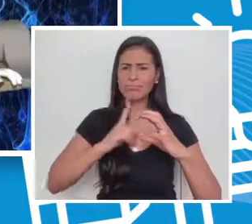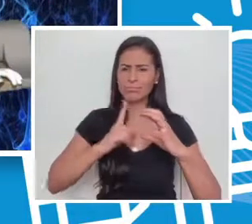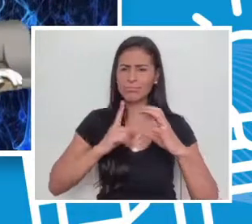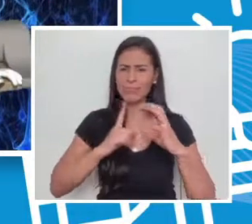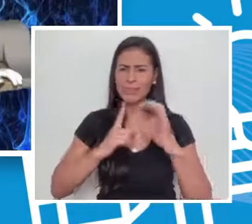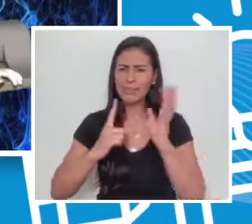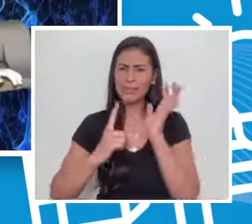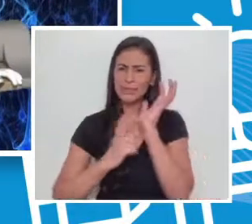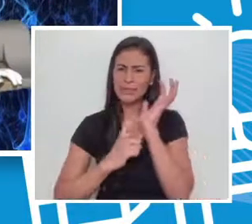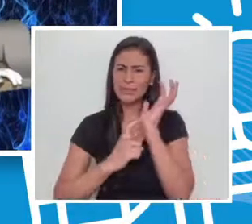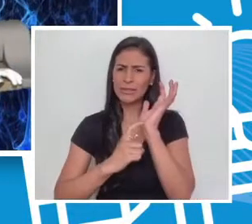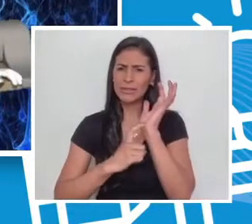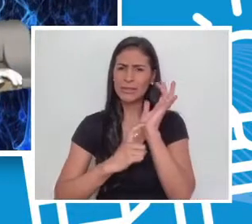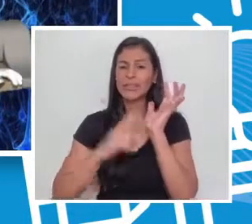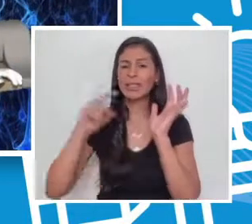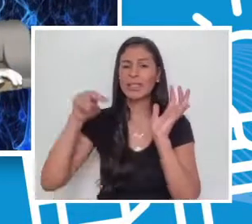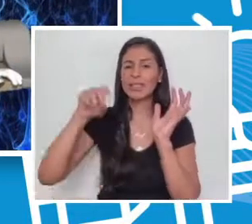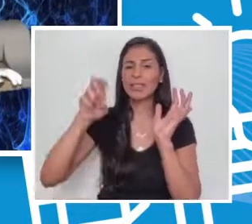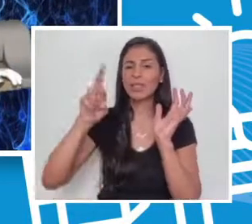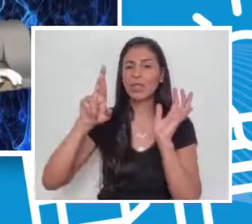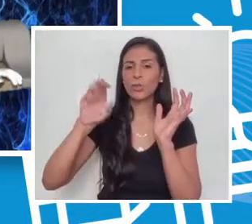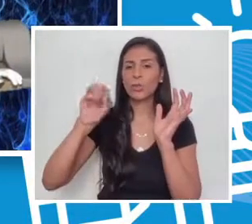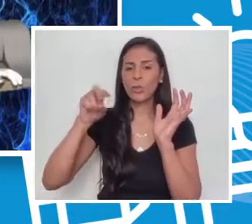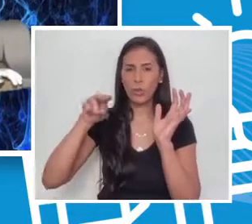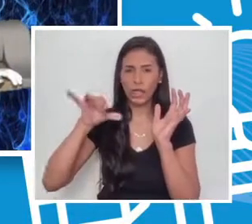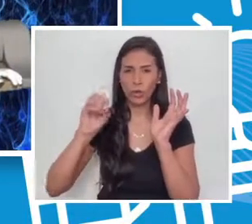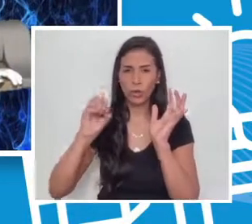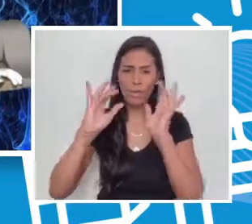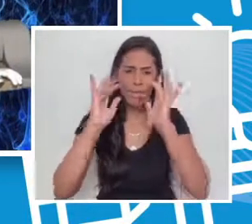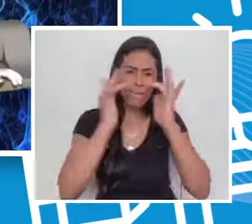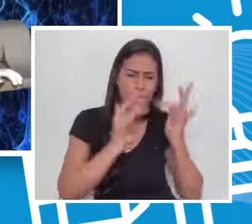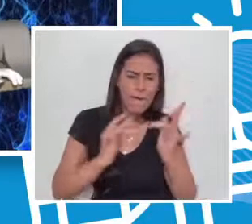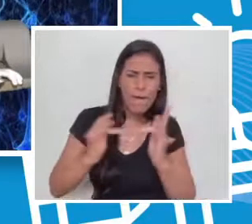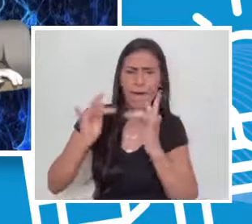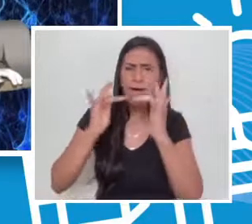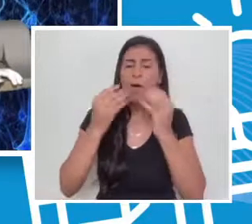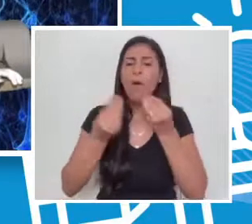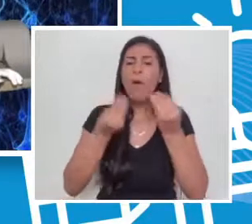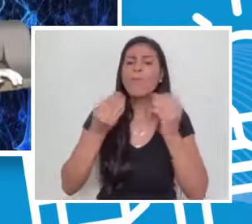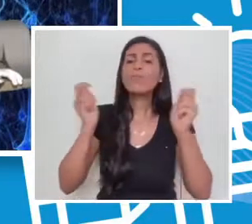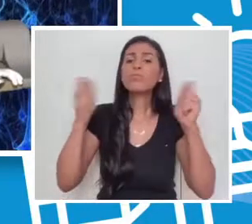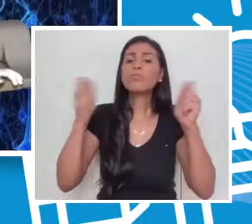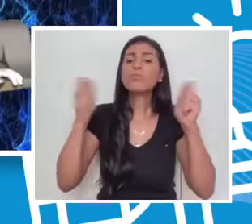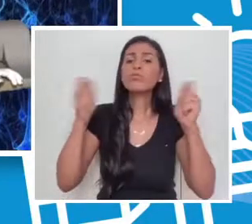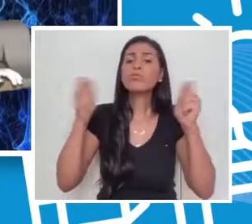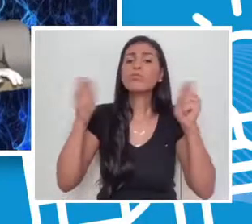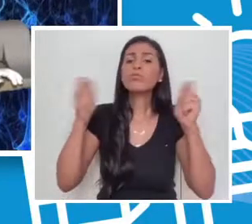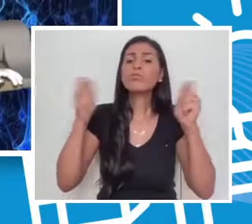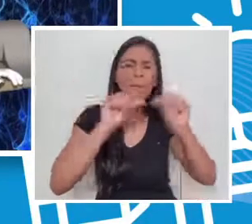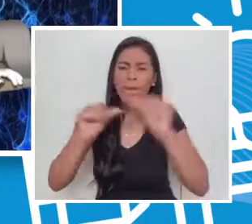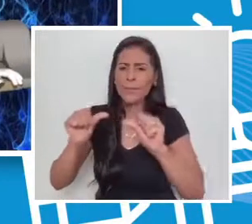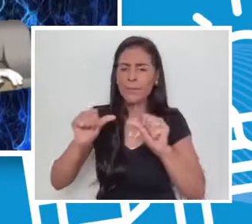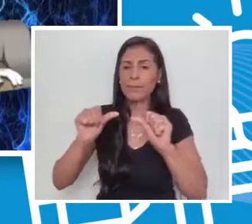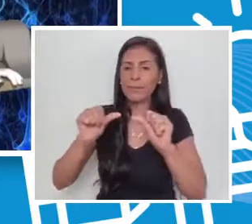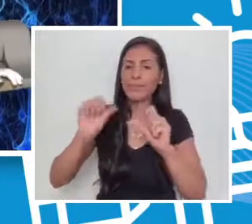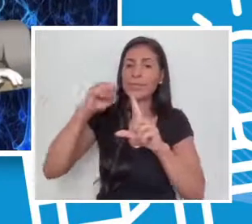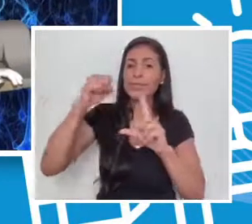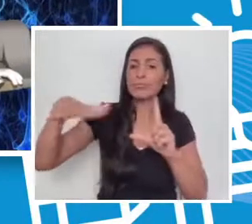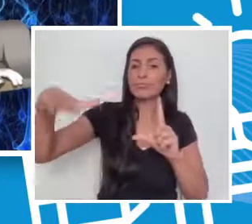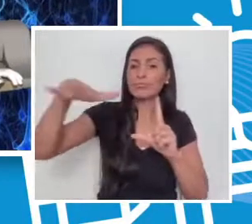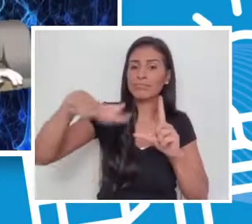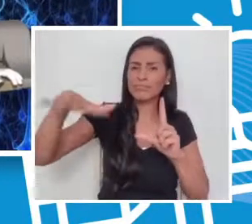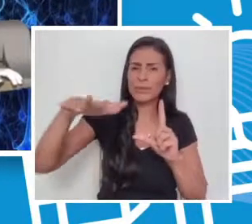Como eles são modificados pelo ambiente? De várias maneiras. Aqui vocês veem apenas algumas. São